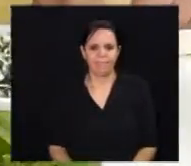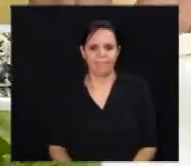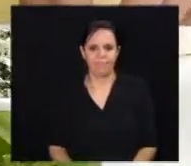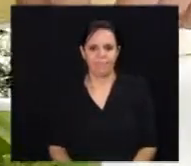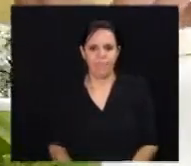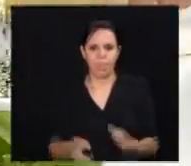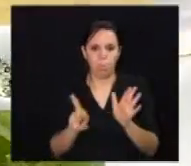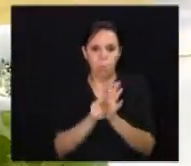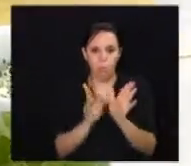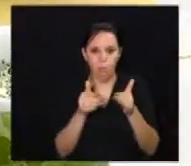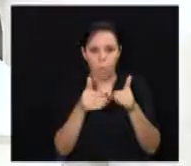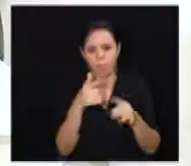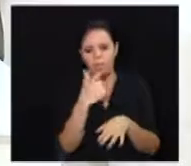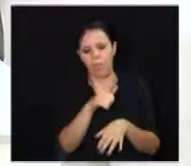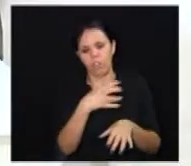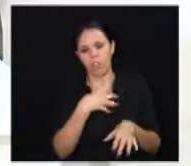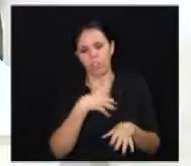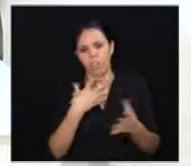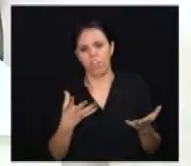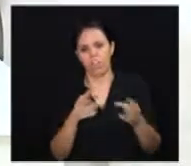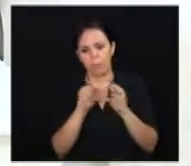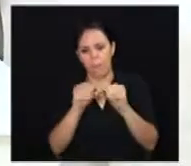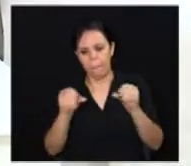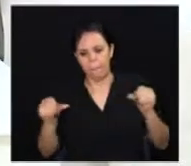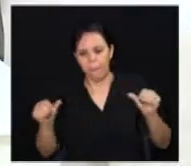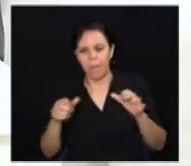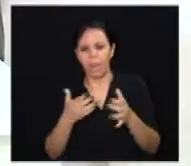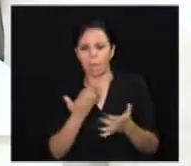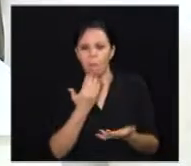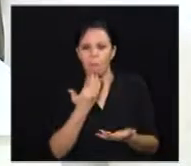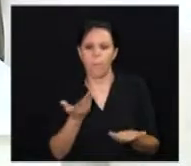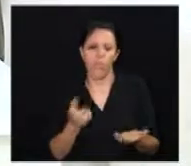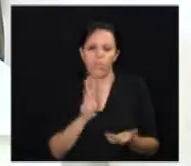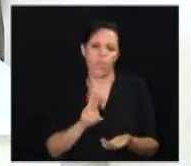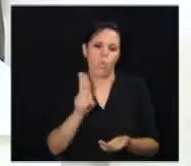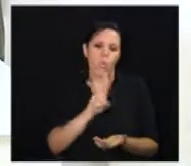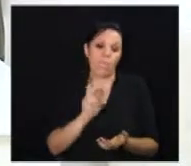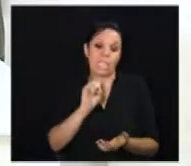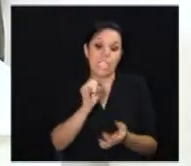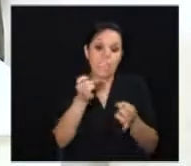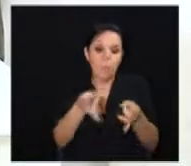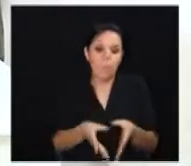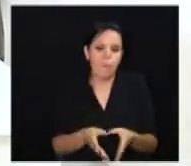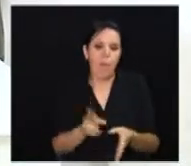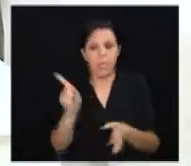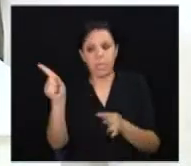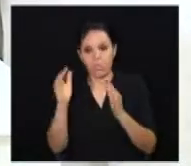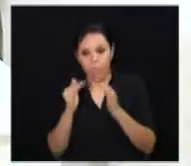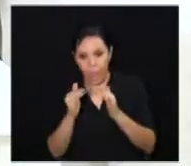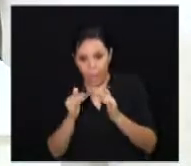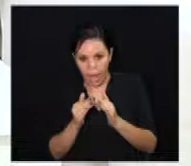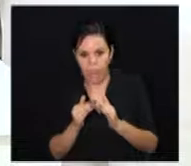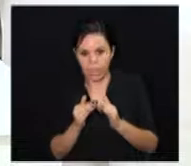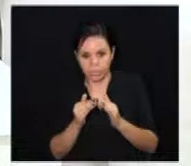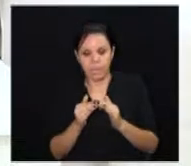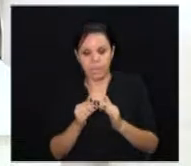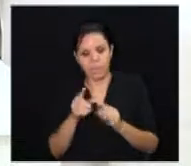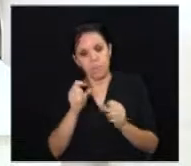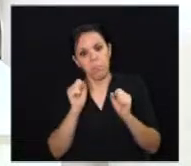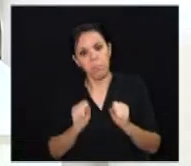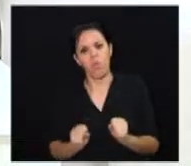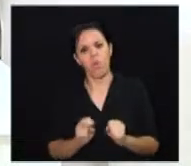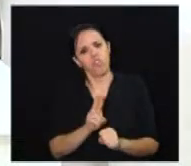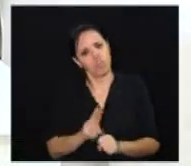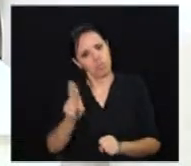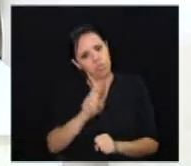delicadeza dela, vamos dizer assim, né? Então a gente acaba não usando essa massa. Mas em casa é uma massa que você pode utilizar